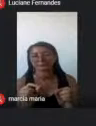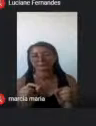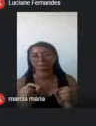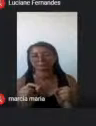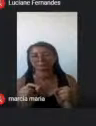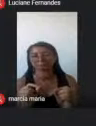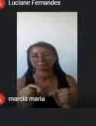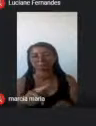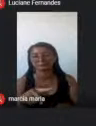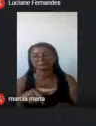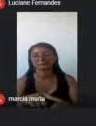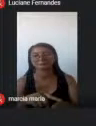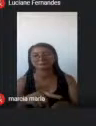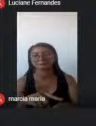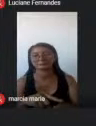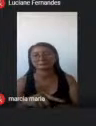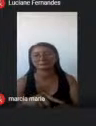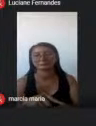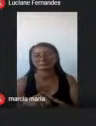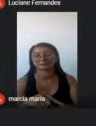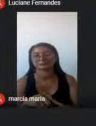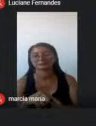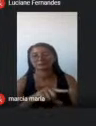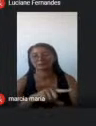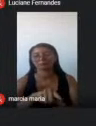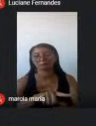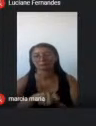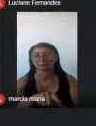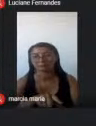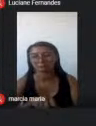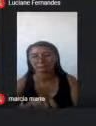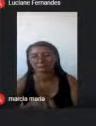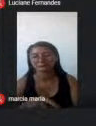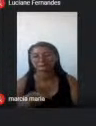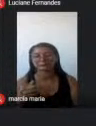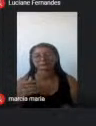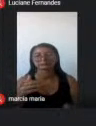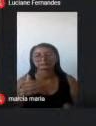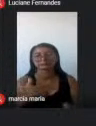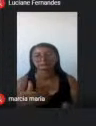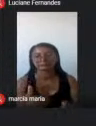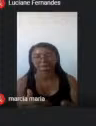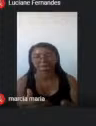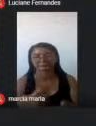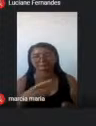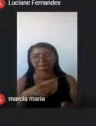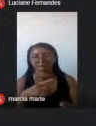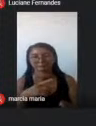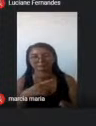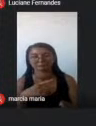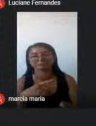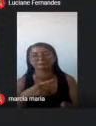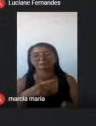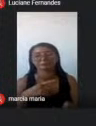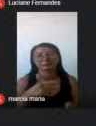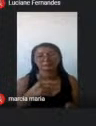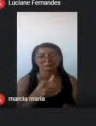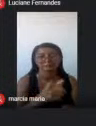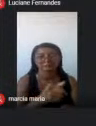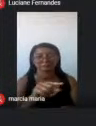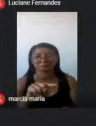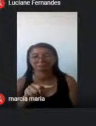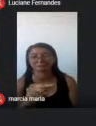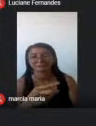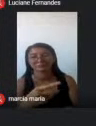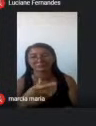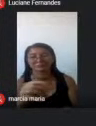ignorada. Então, para isso, o protocolo é bem claro. Nós temos que tratar com 7.200.000 quando não sabemos em que